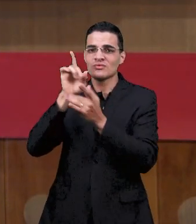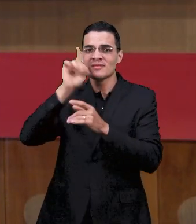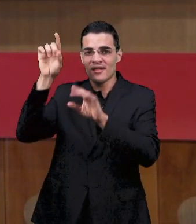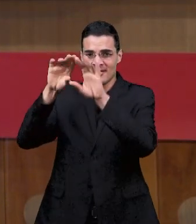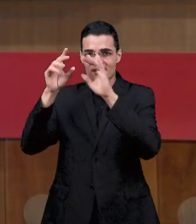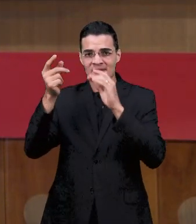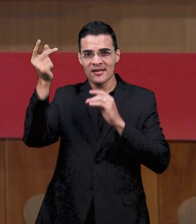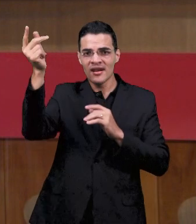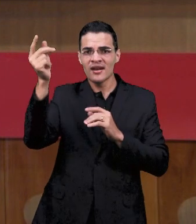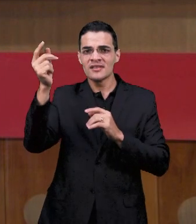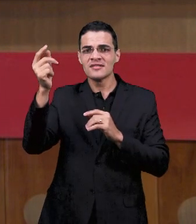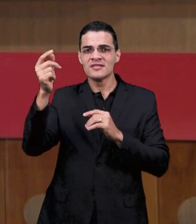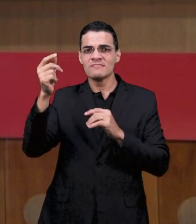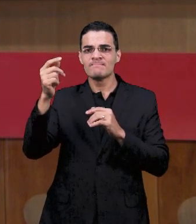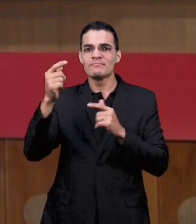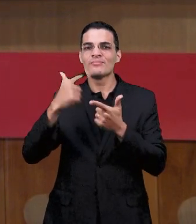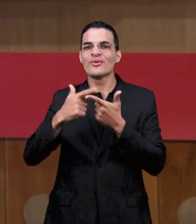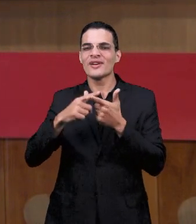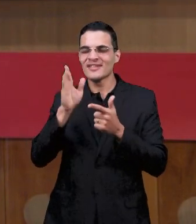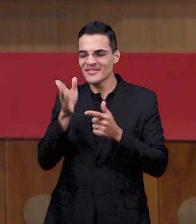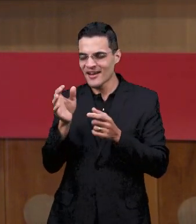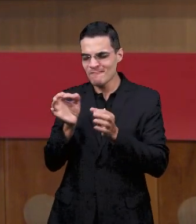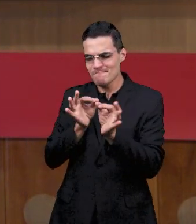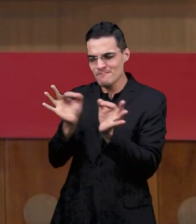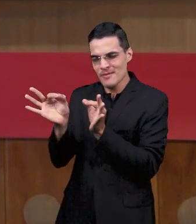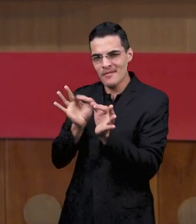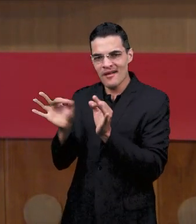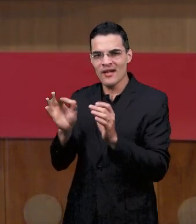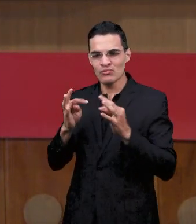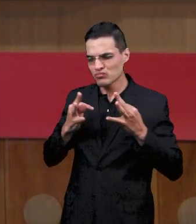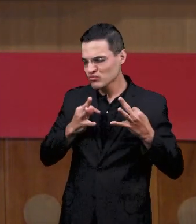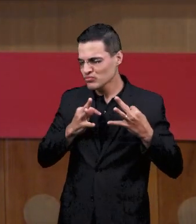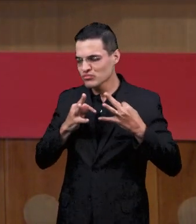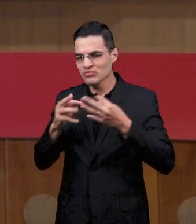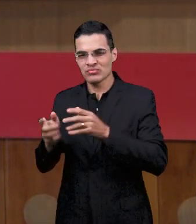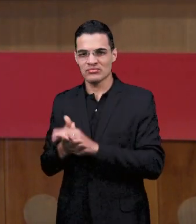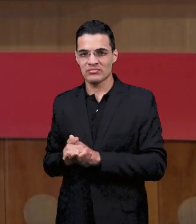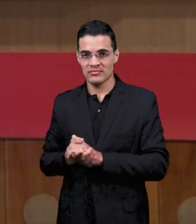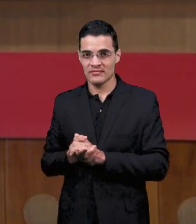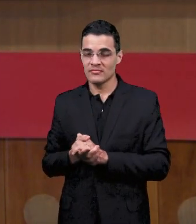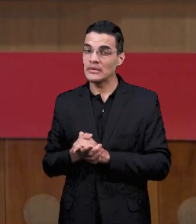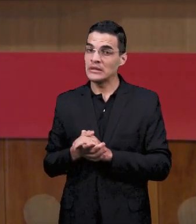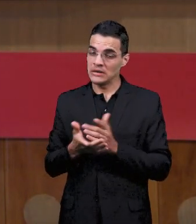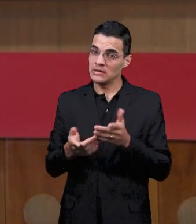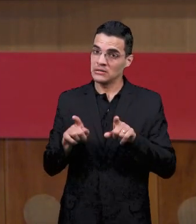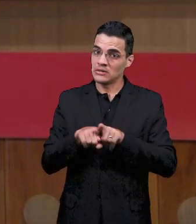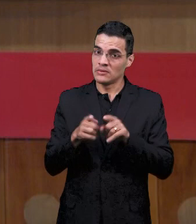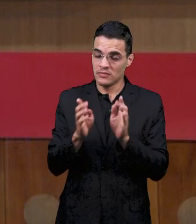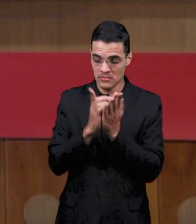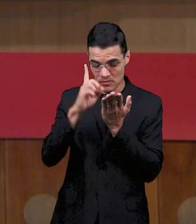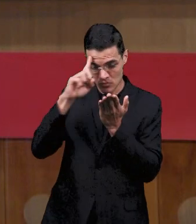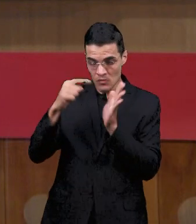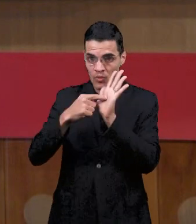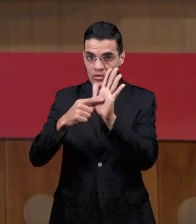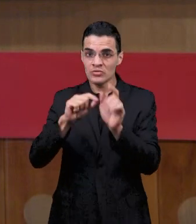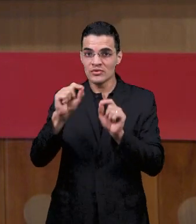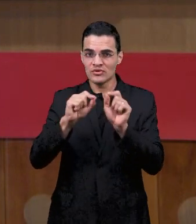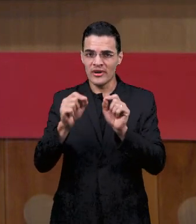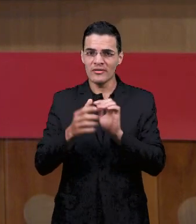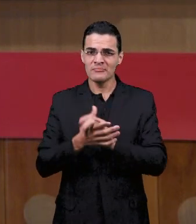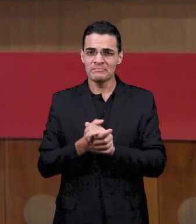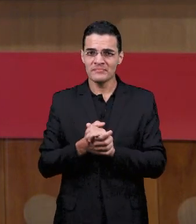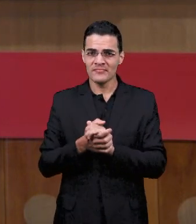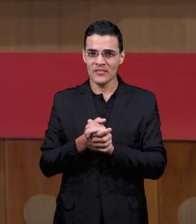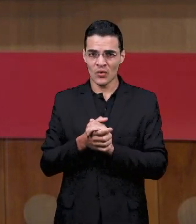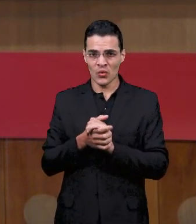breve vai se cumprir o texto de Joel: e saia o noivo das